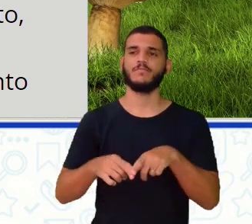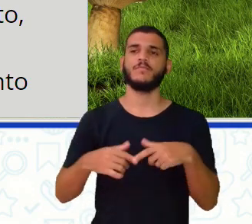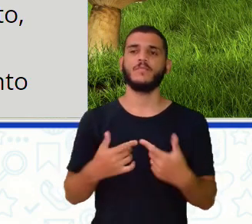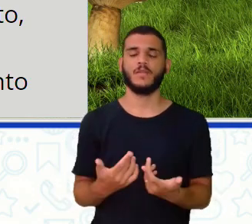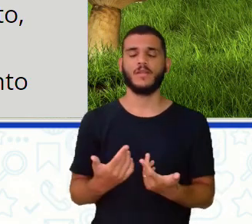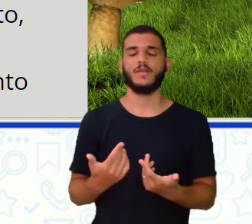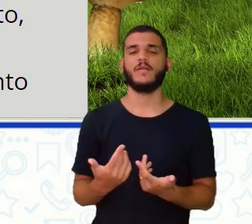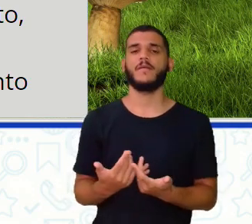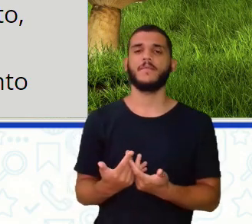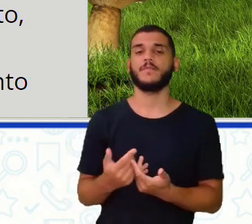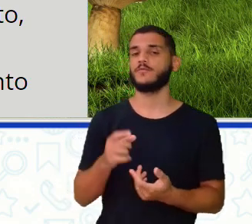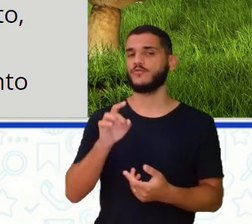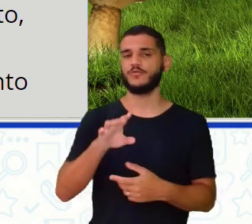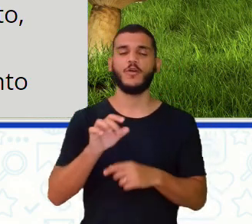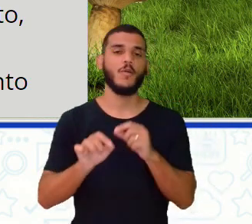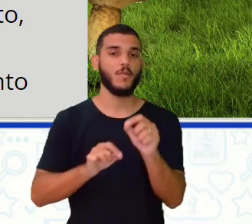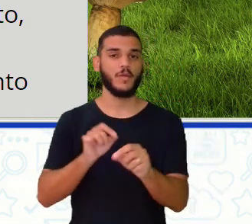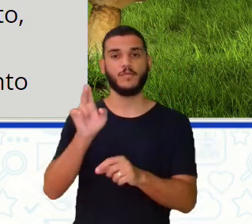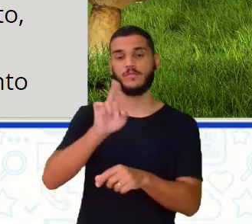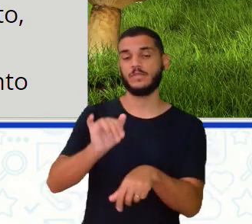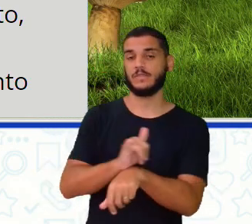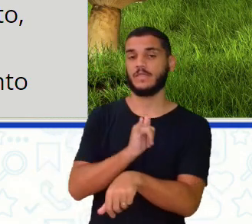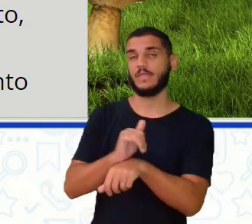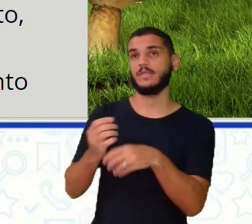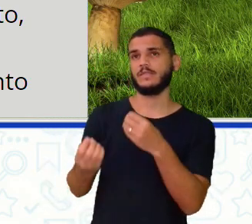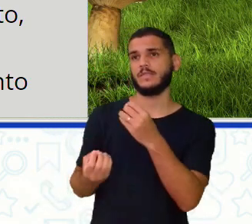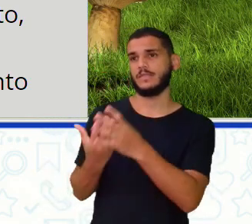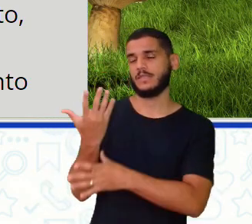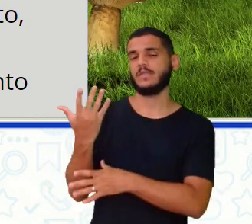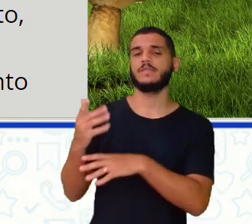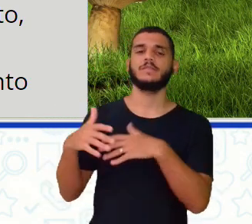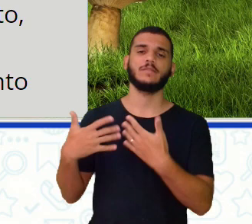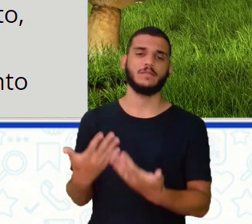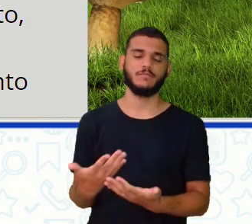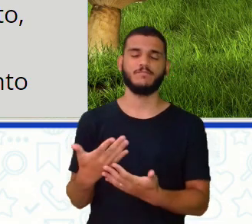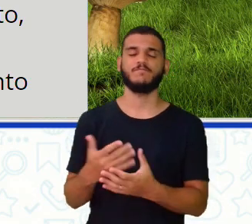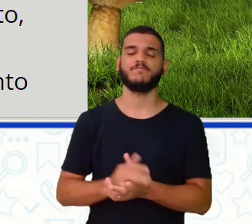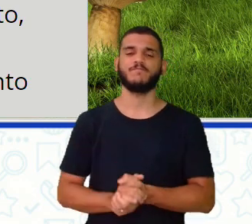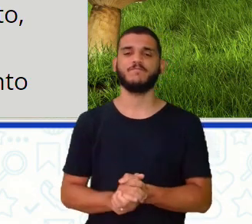Por analogia, não é? Comparar, nós temos aí, não é?